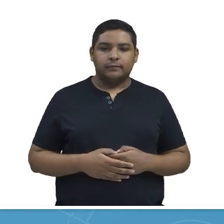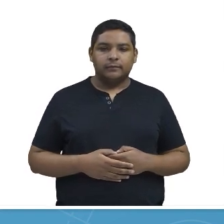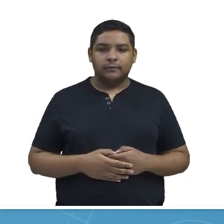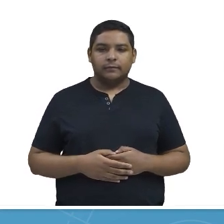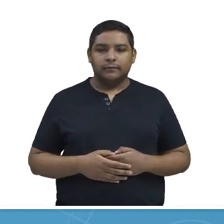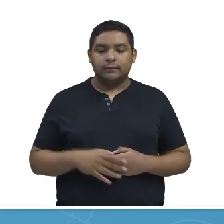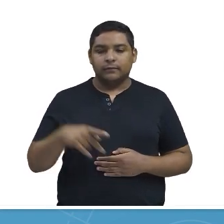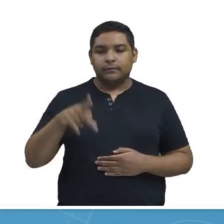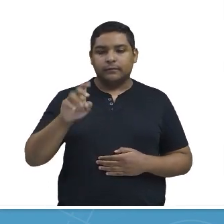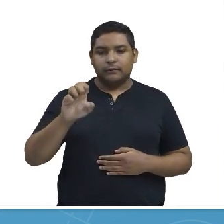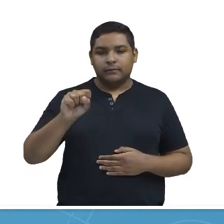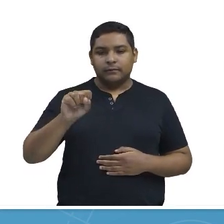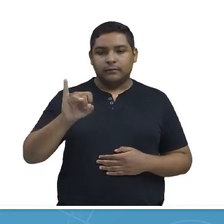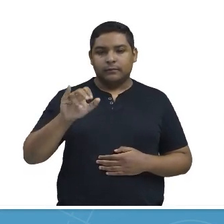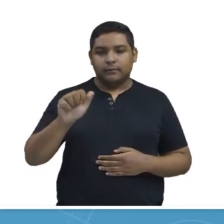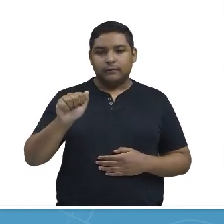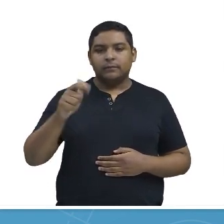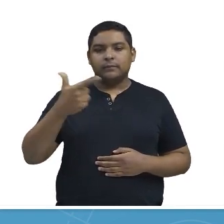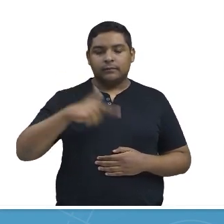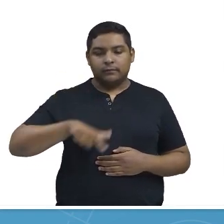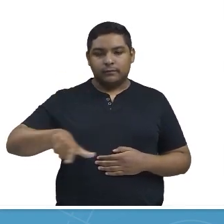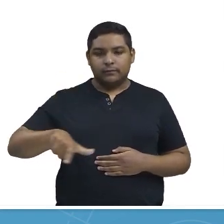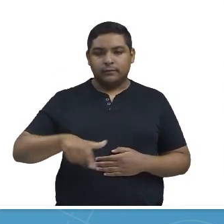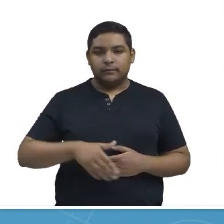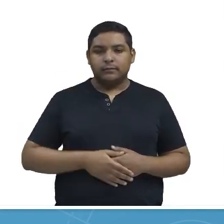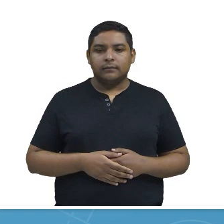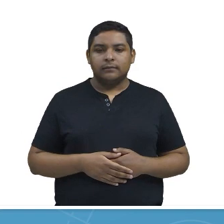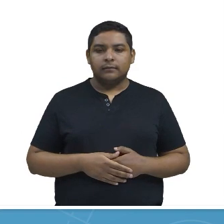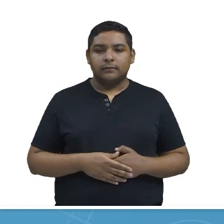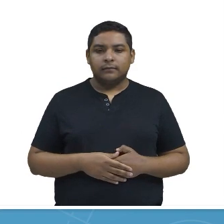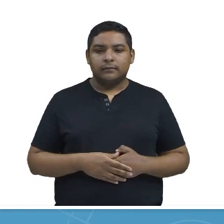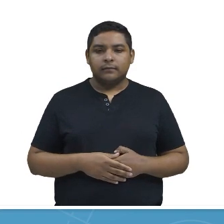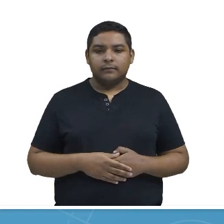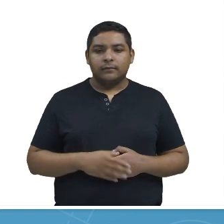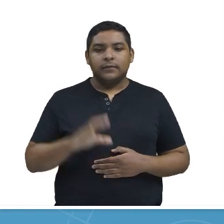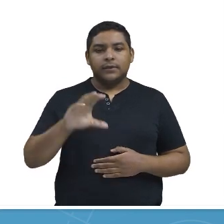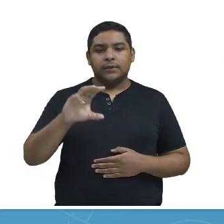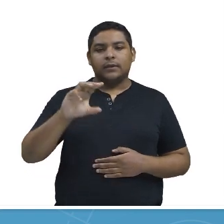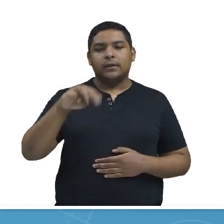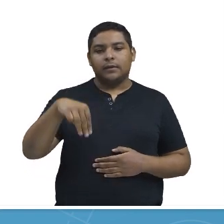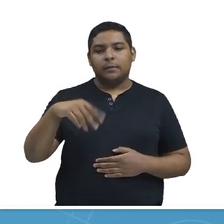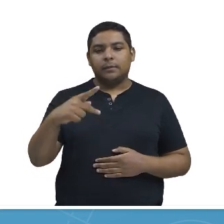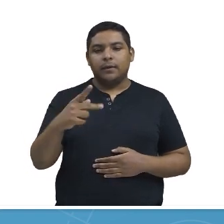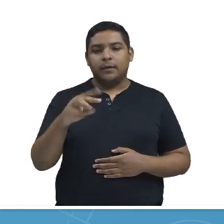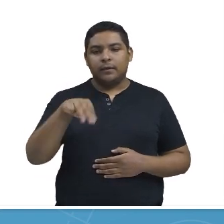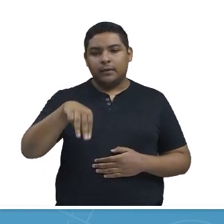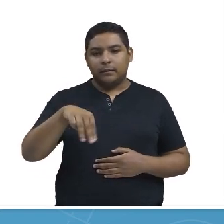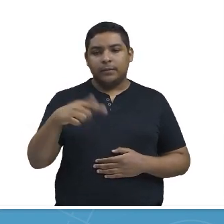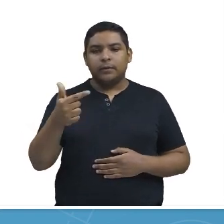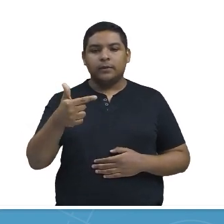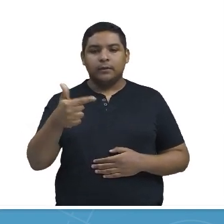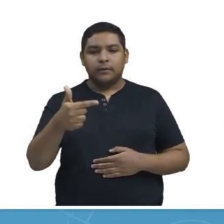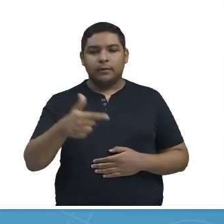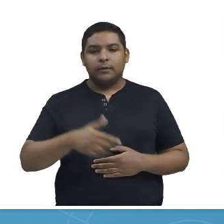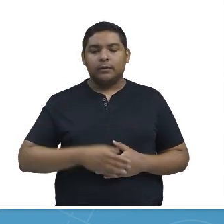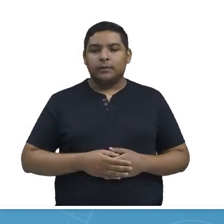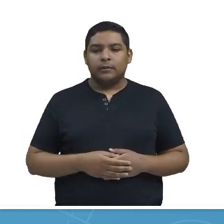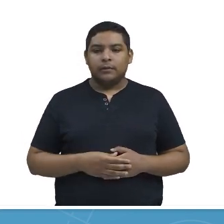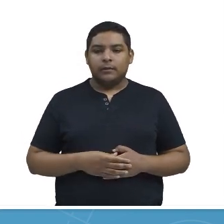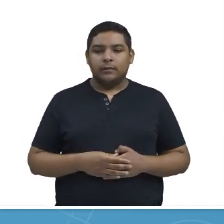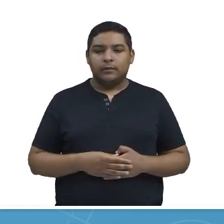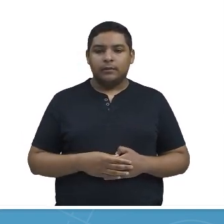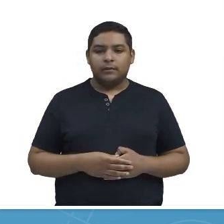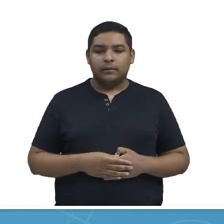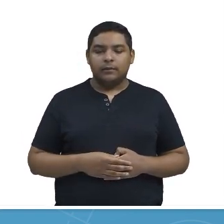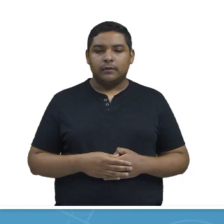A Késia, não é? Novamente aqui. Quem que tá lá do CMPM2? Cadê esse povo do CMPM?